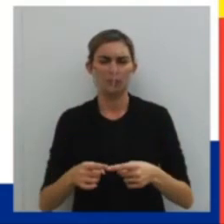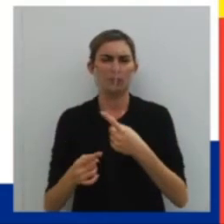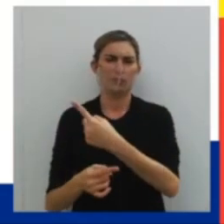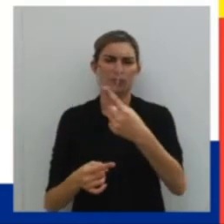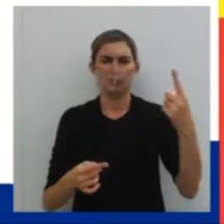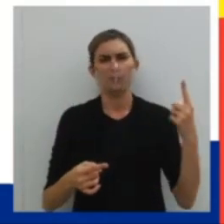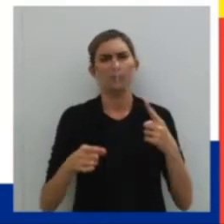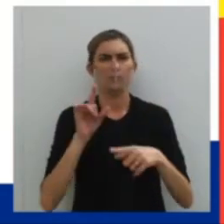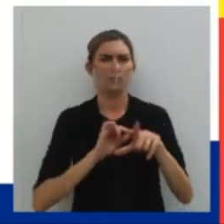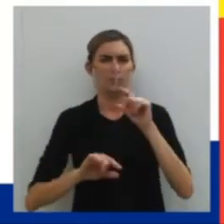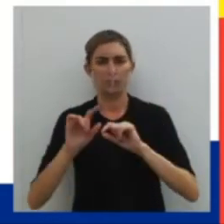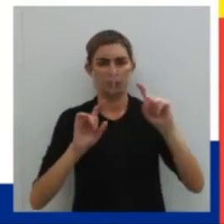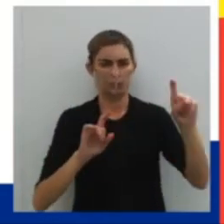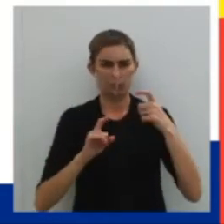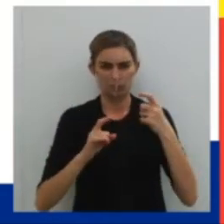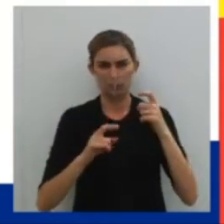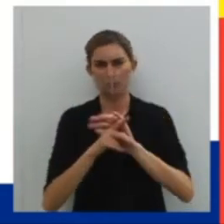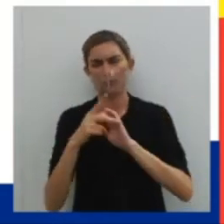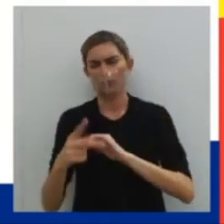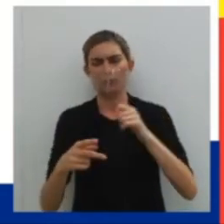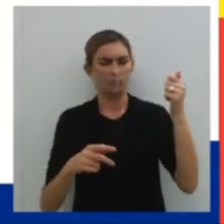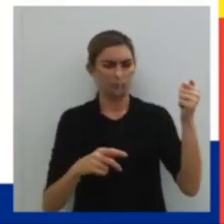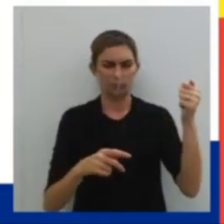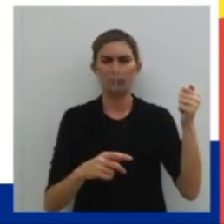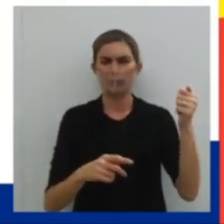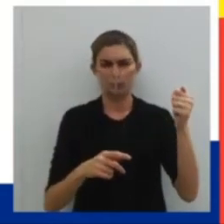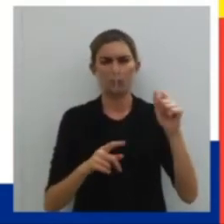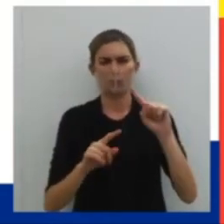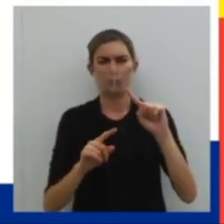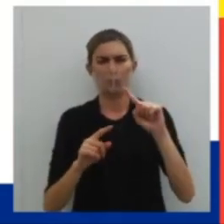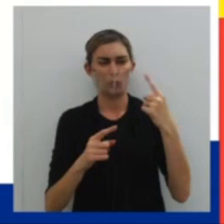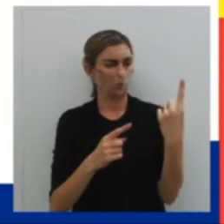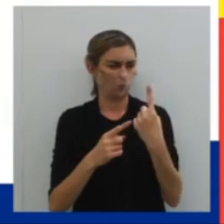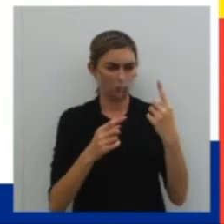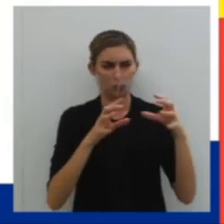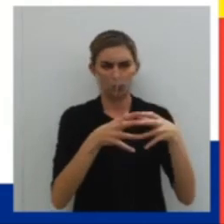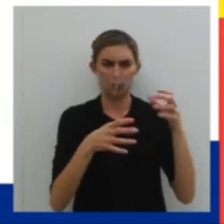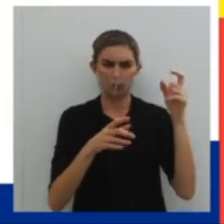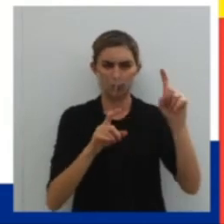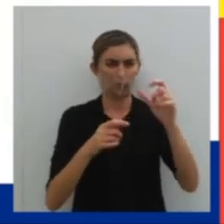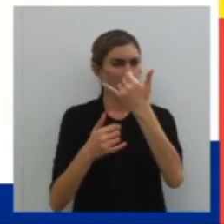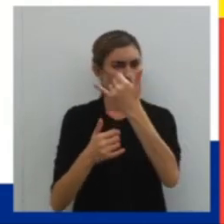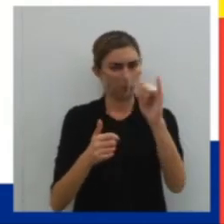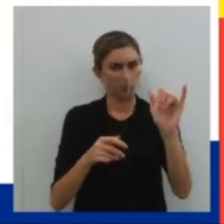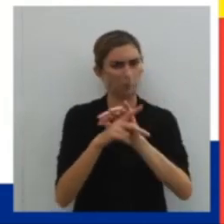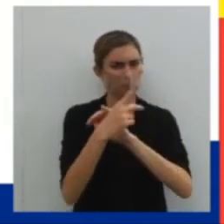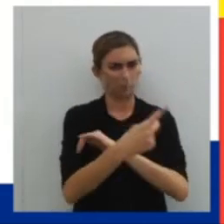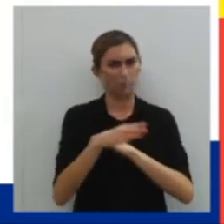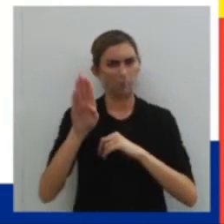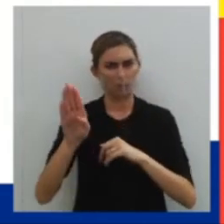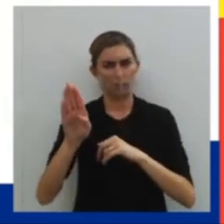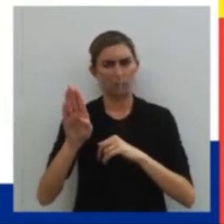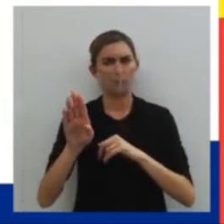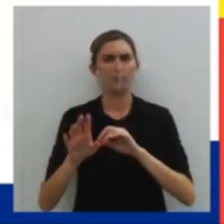cada elemento X pertencente a um único elemento Y pertencente a